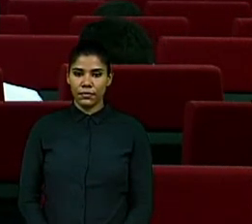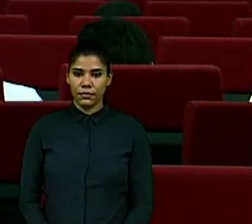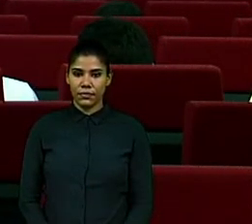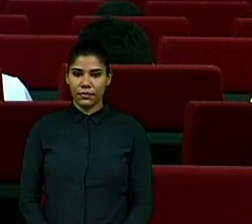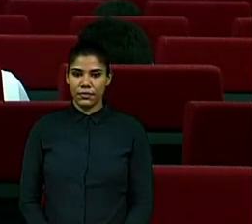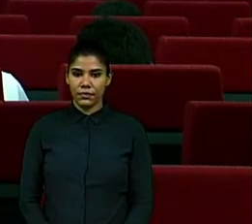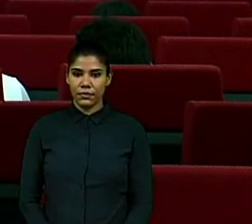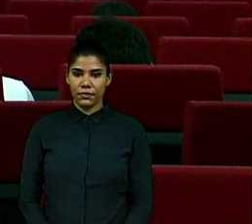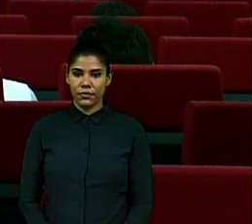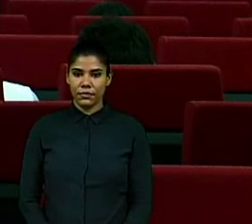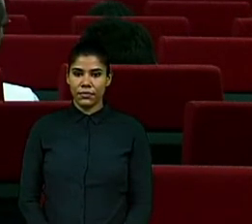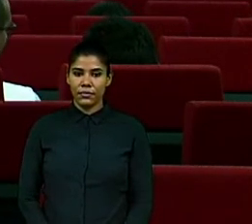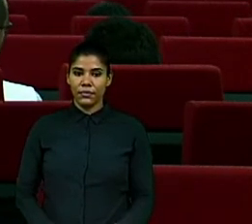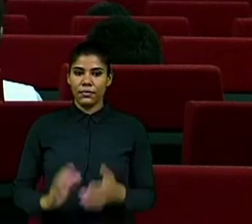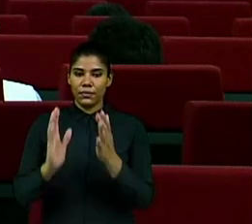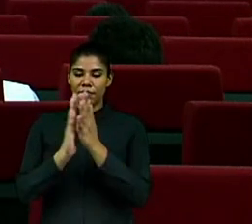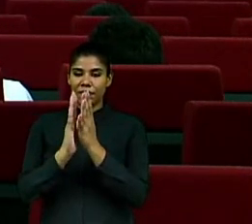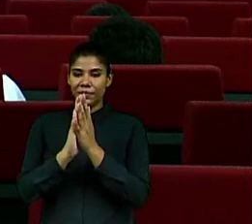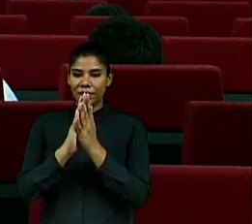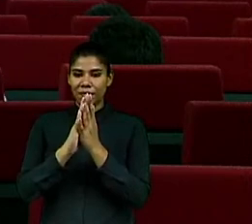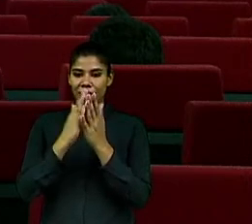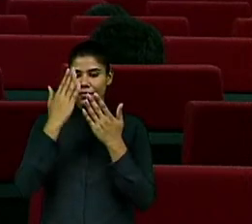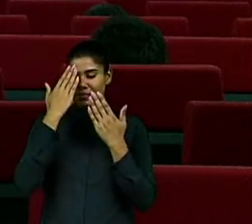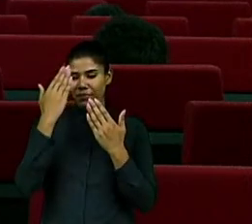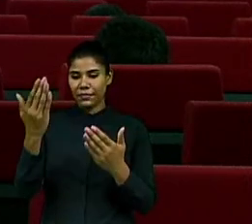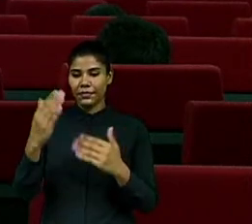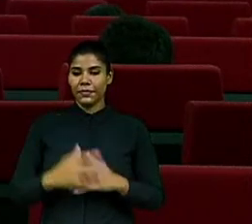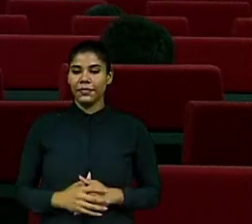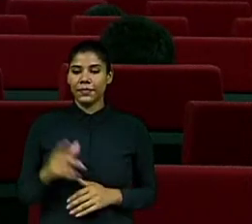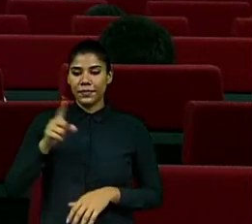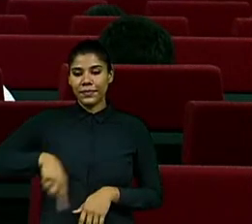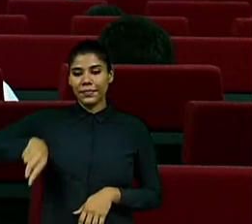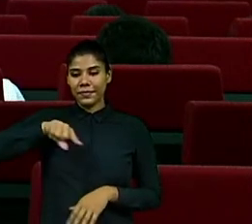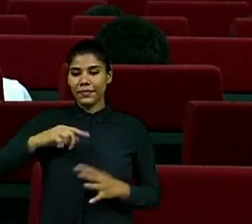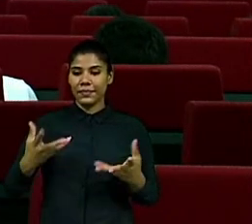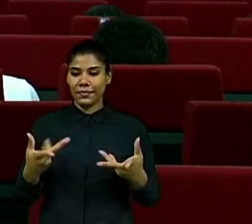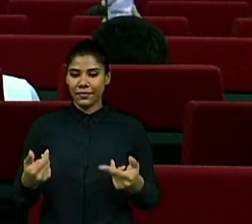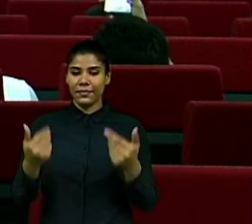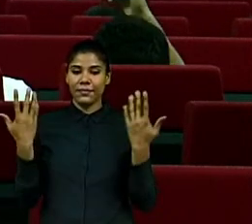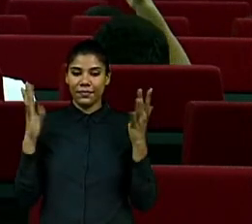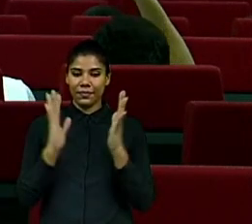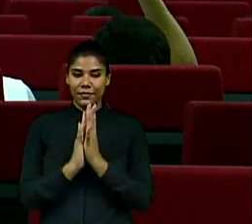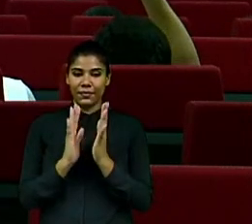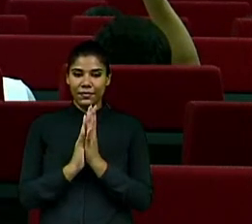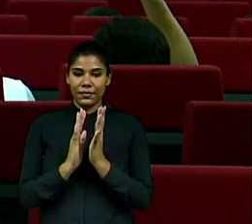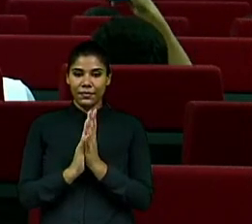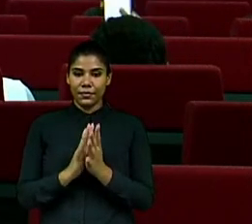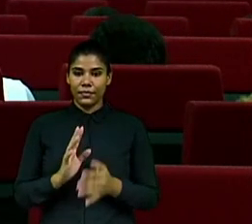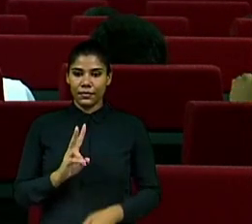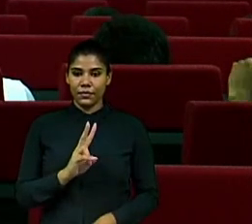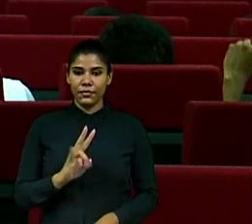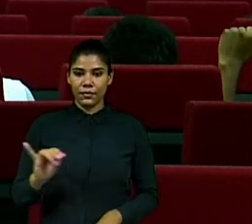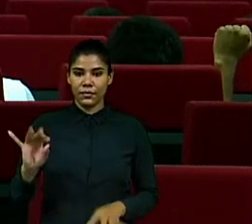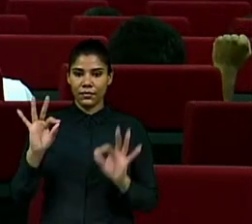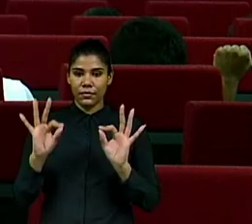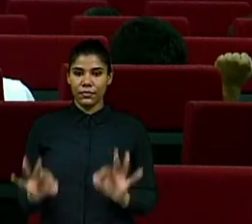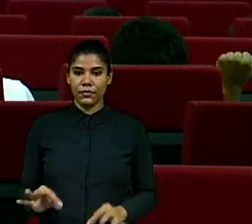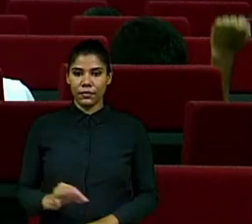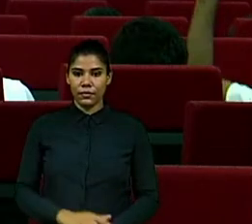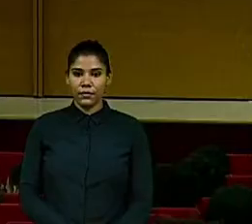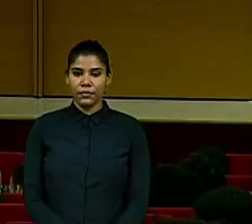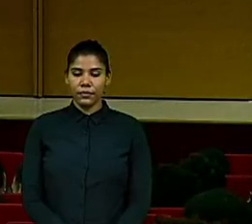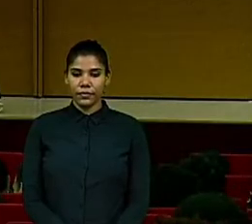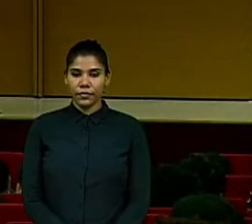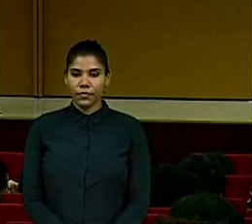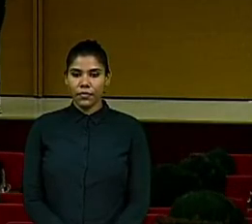valeu obrigada vocês são maravilhosos parabéns vai dar muito certo antes do eneu tô aqui viu